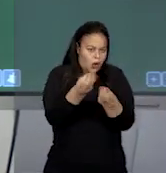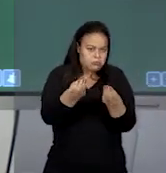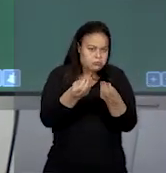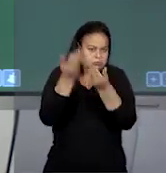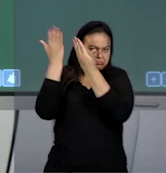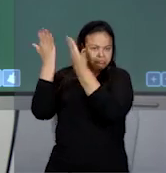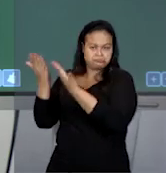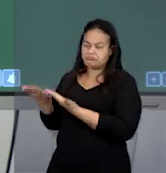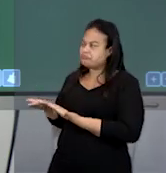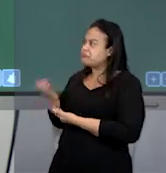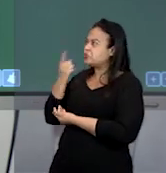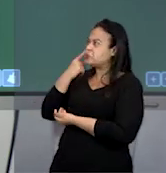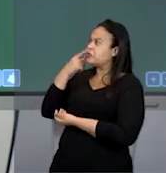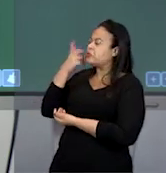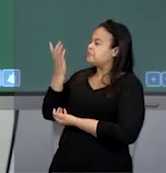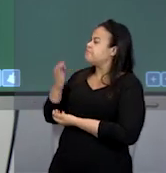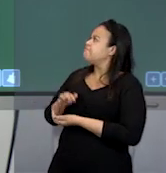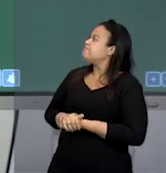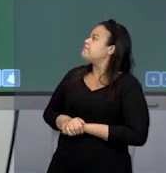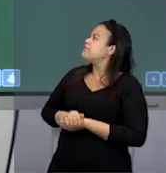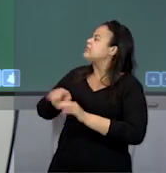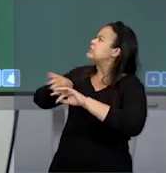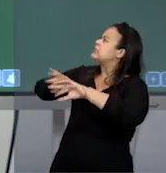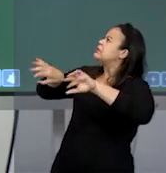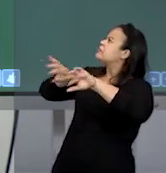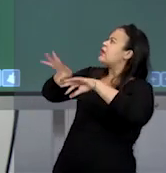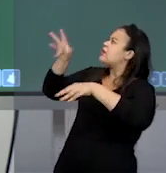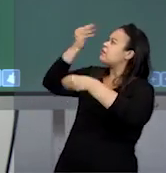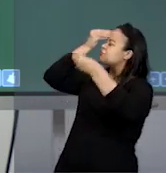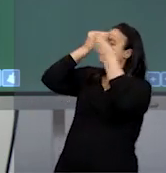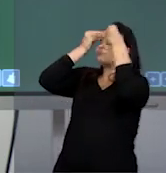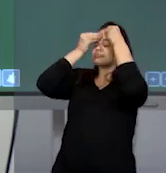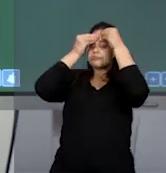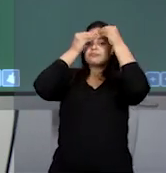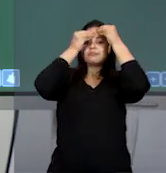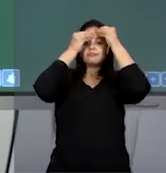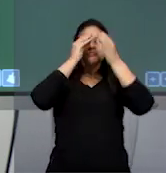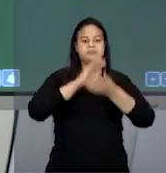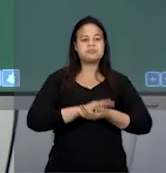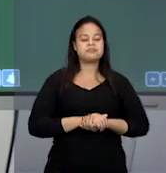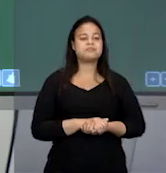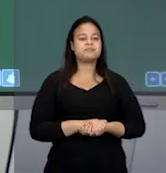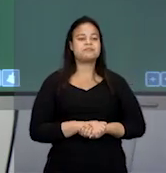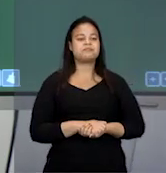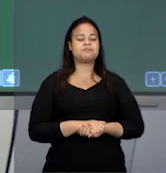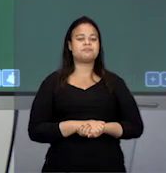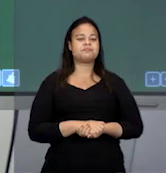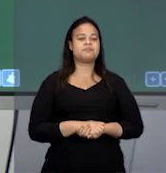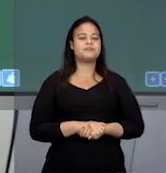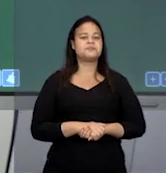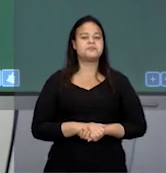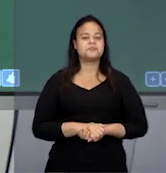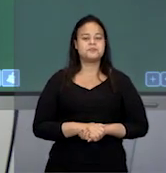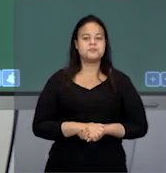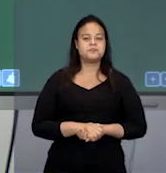aqui, ó, vamos fazer separado aqui para a gente compreender. Vou pegar aqui, então,